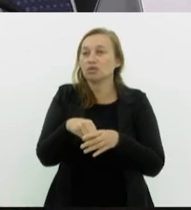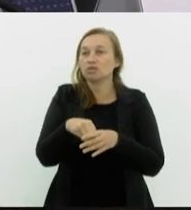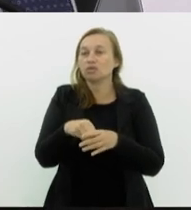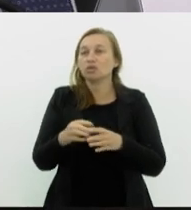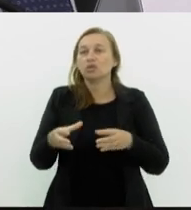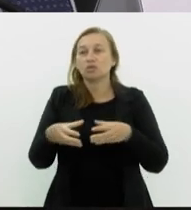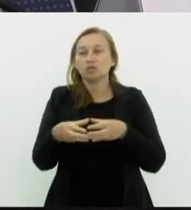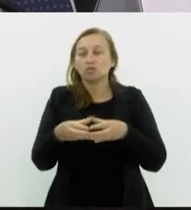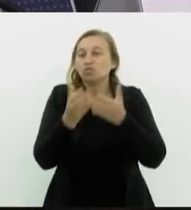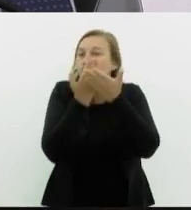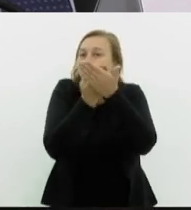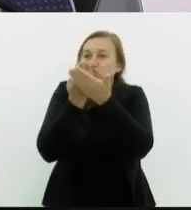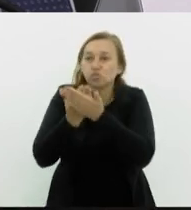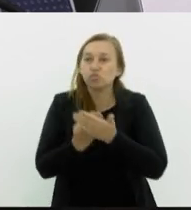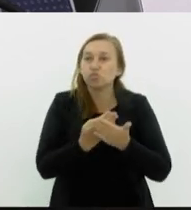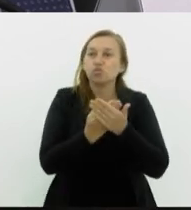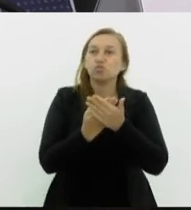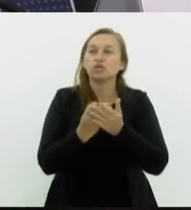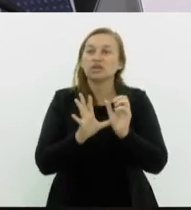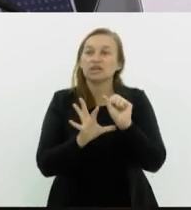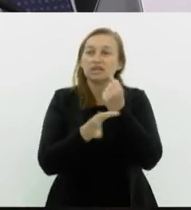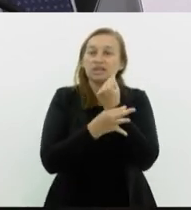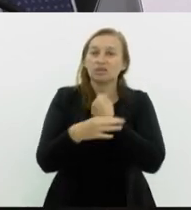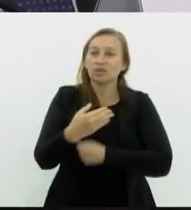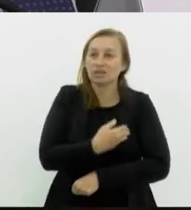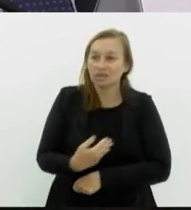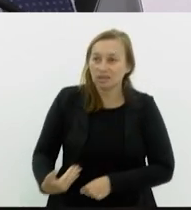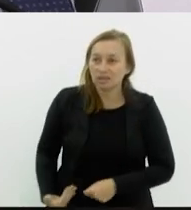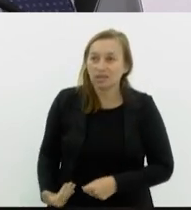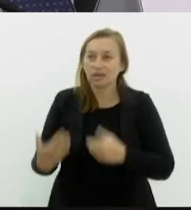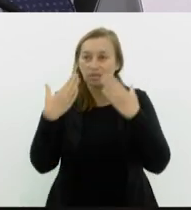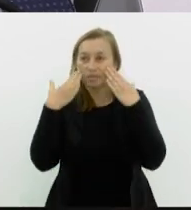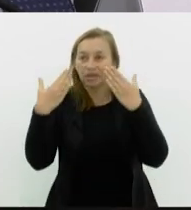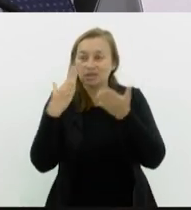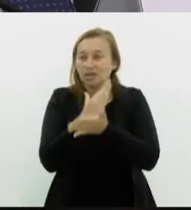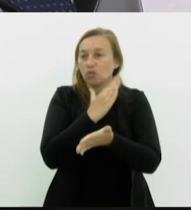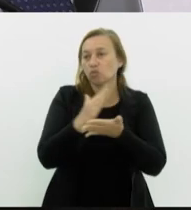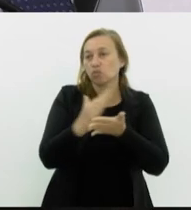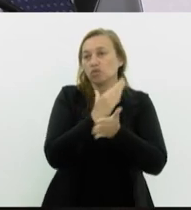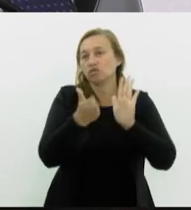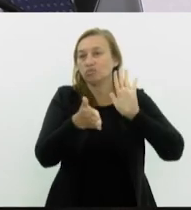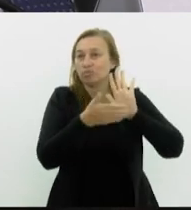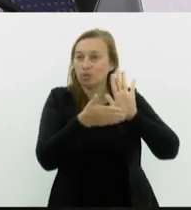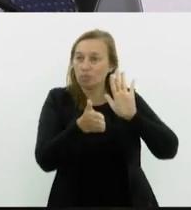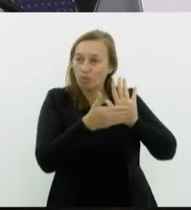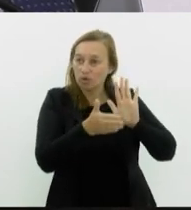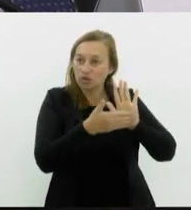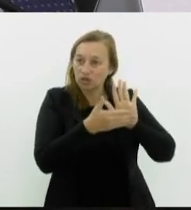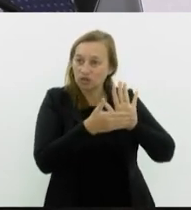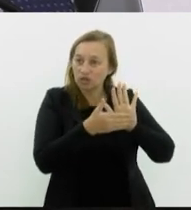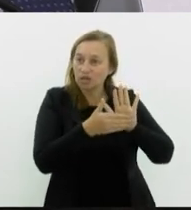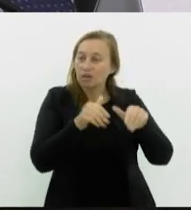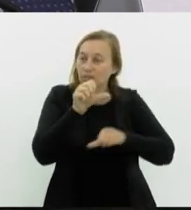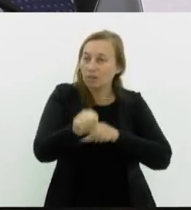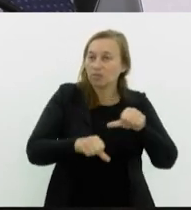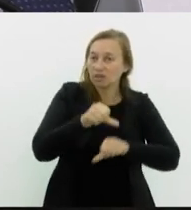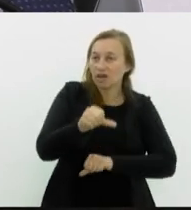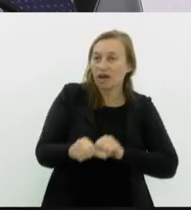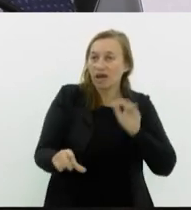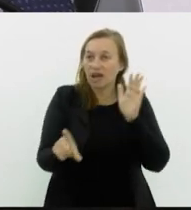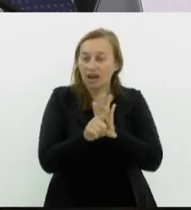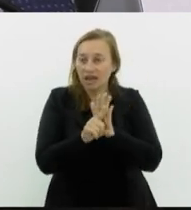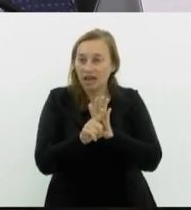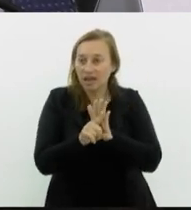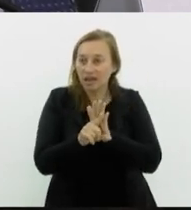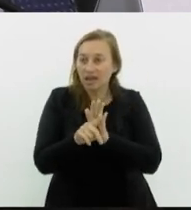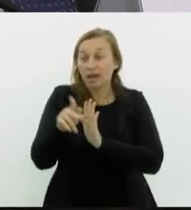faz estudos sobre segurança pública e apresentamos algumas propostas para mudar a legislação penal,